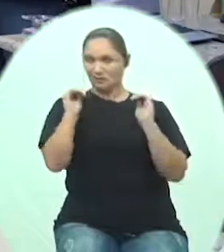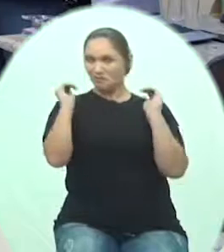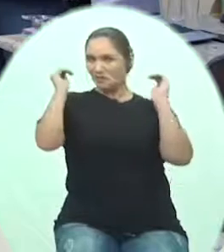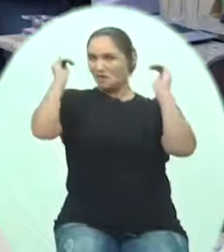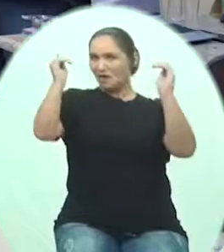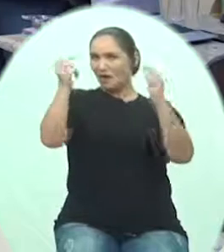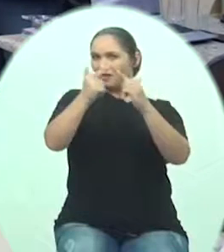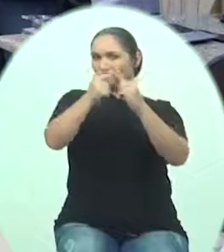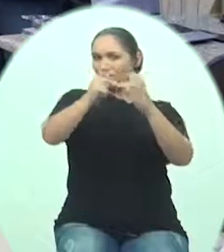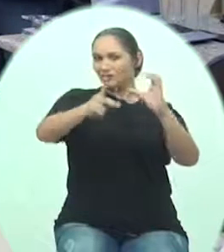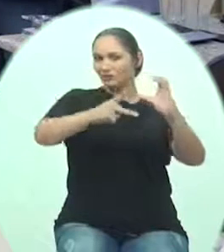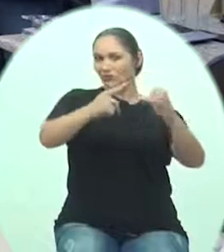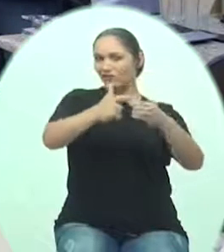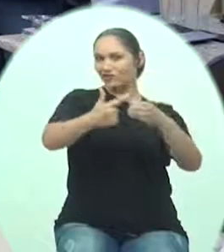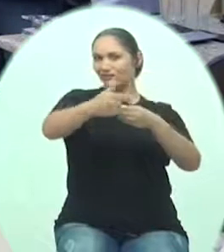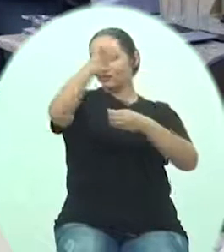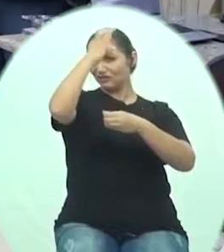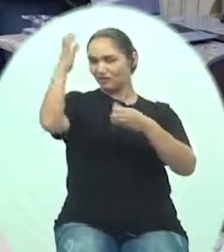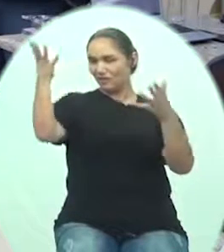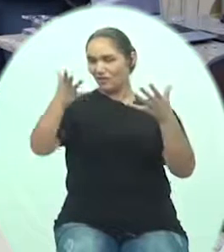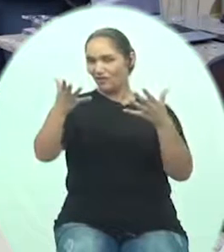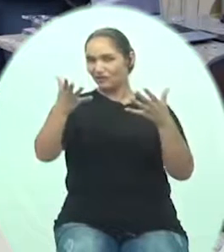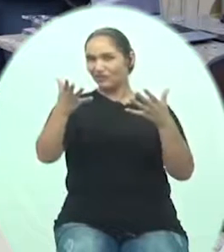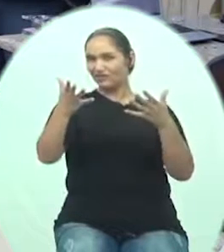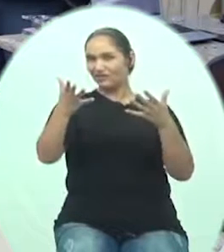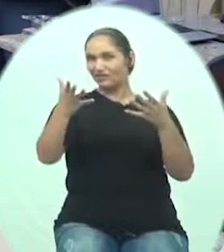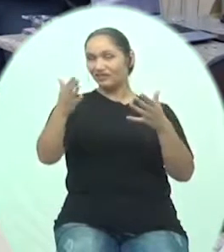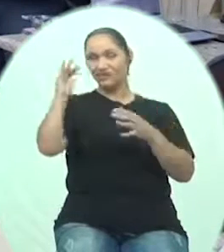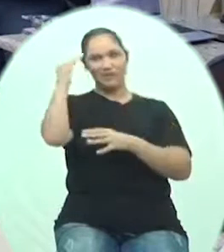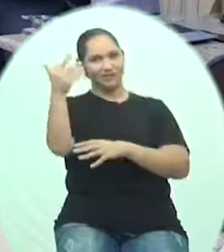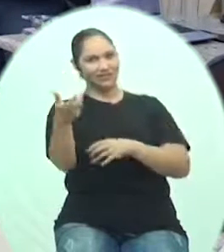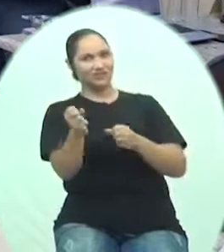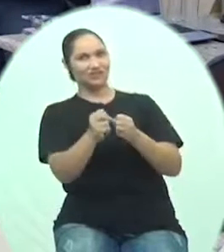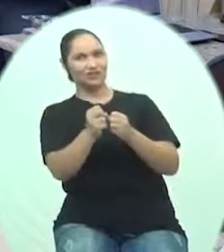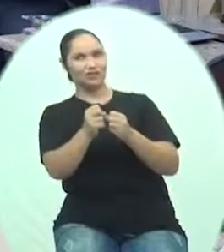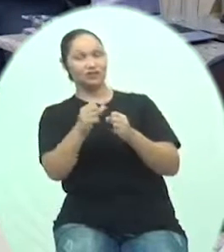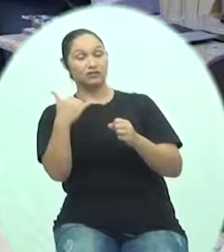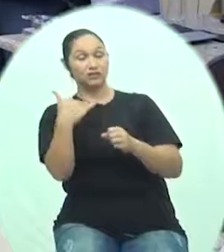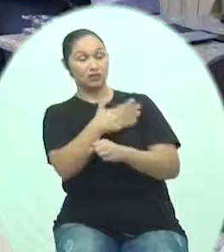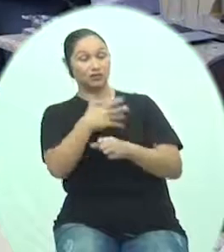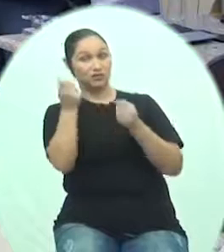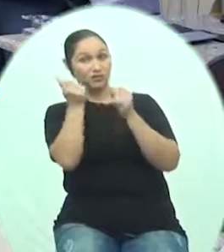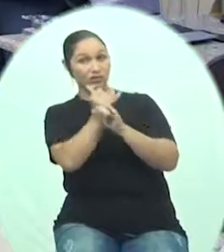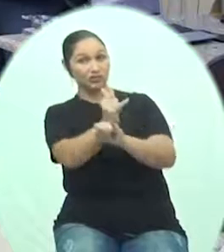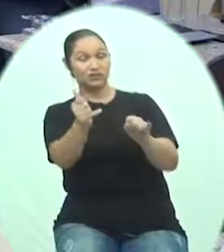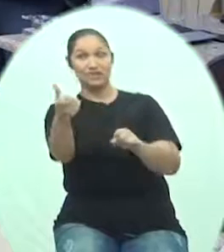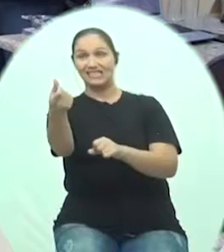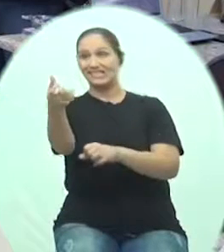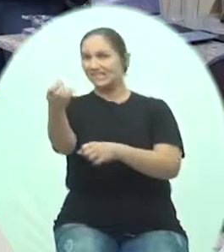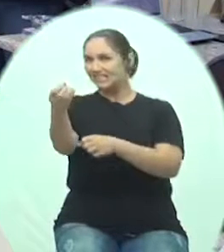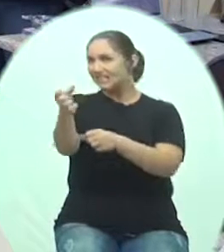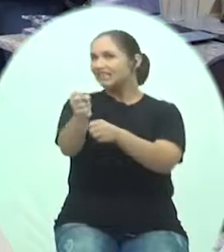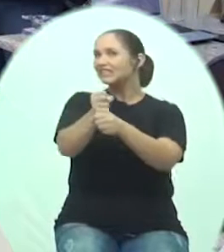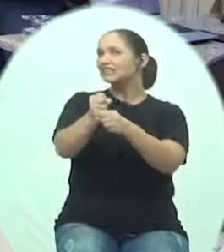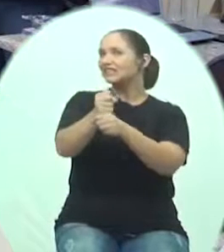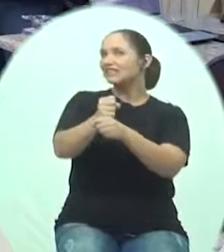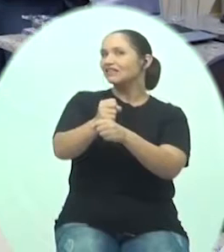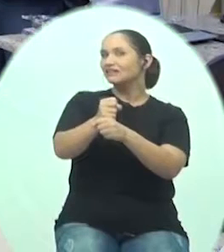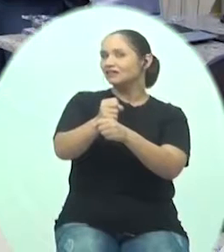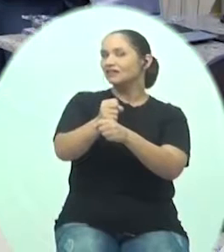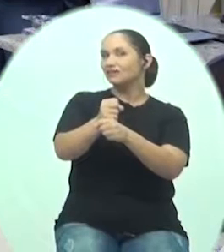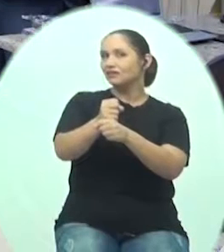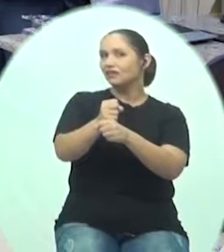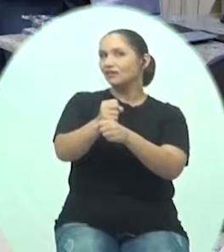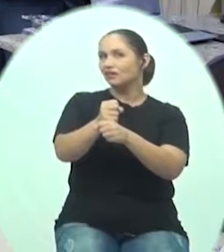Cristia e dizer de que estes 60 anos depois de 9 anos no magistério